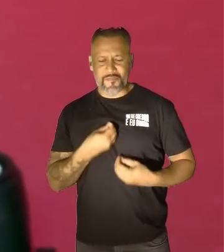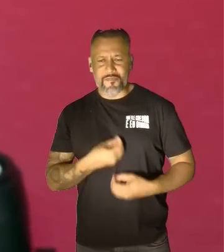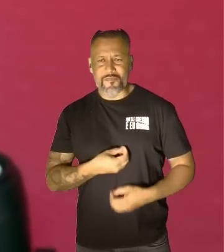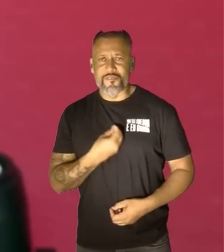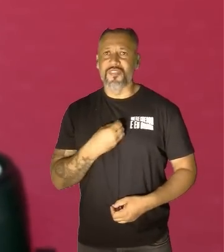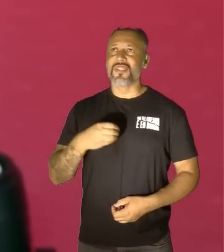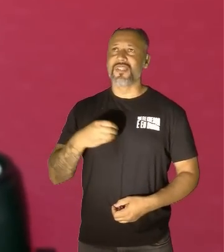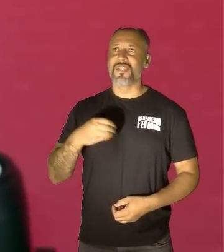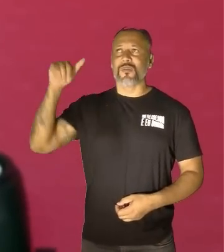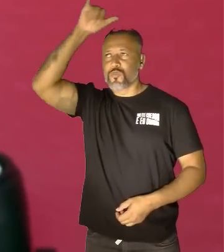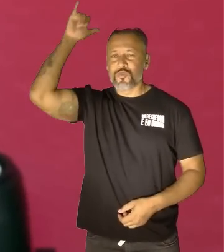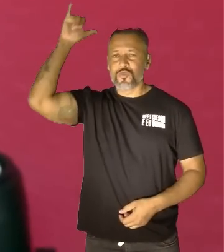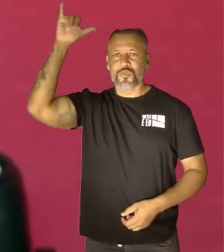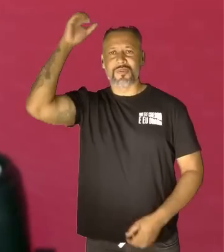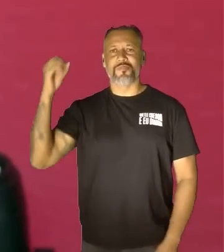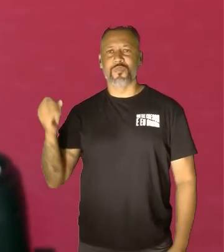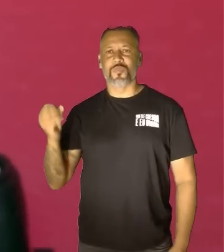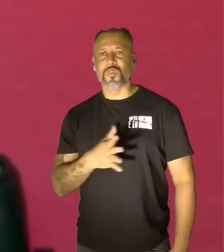quero uma unção nova.